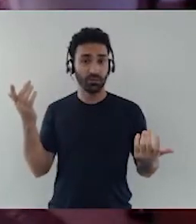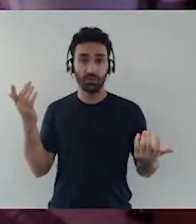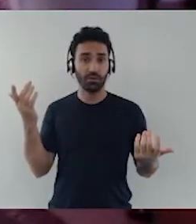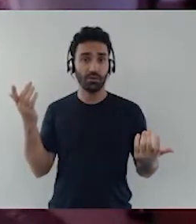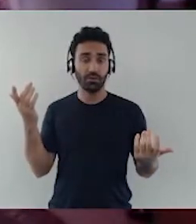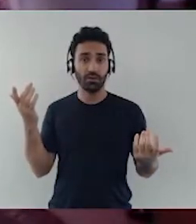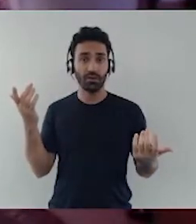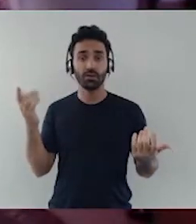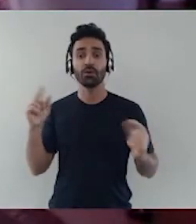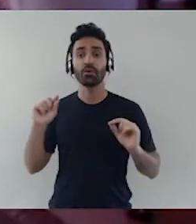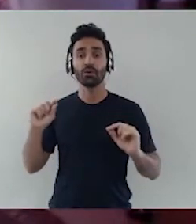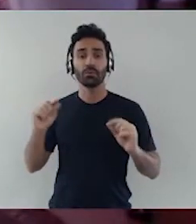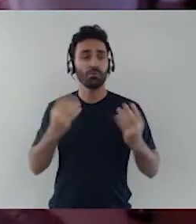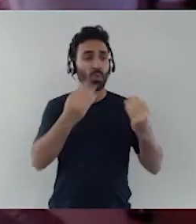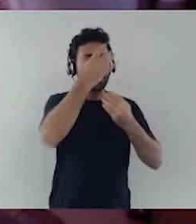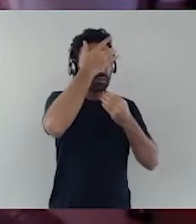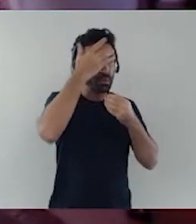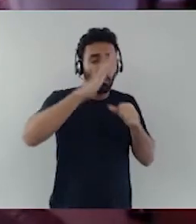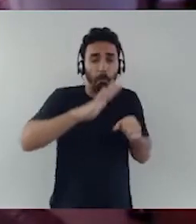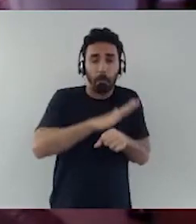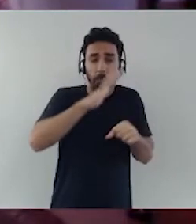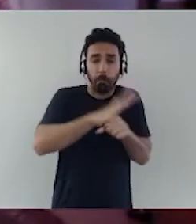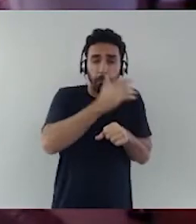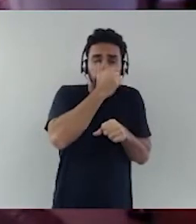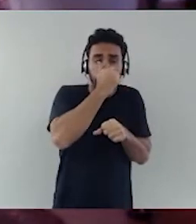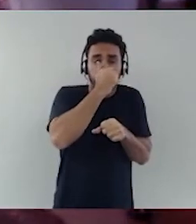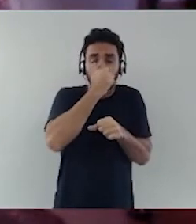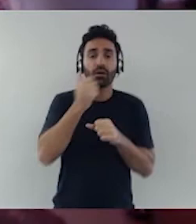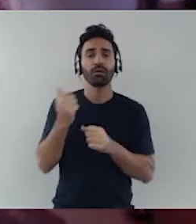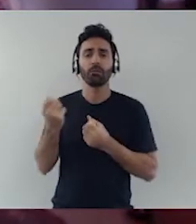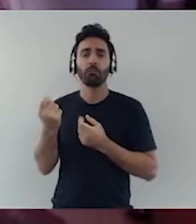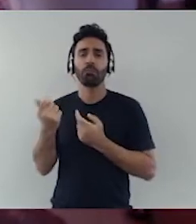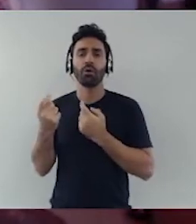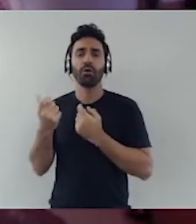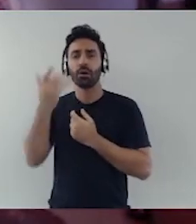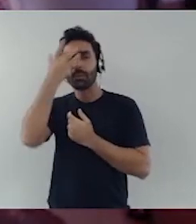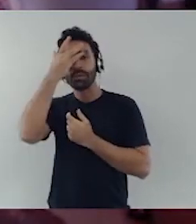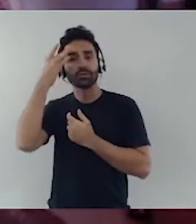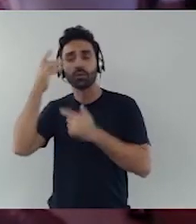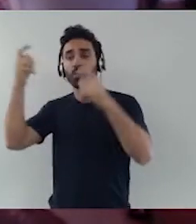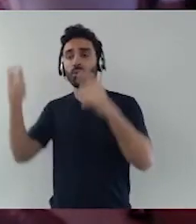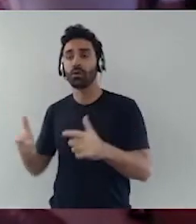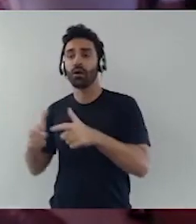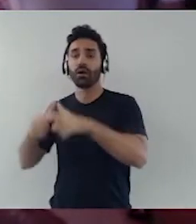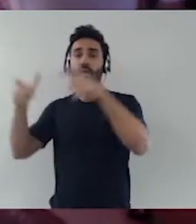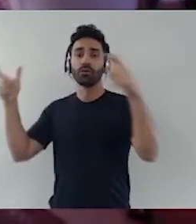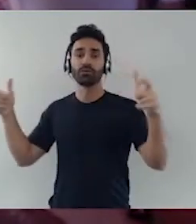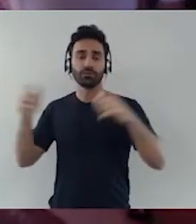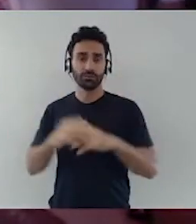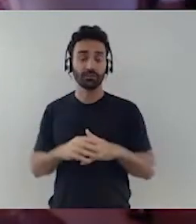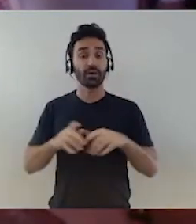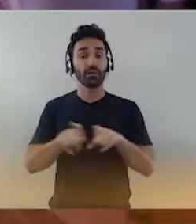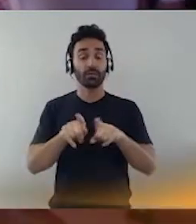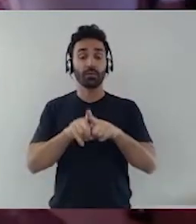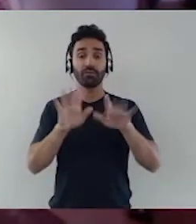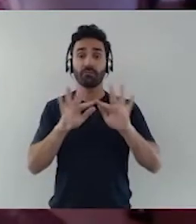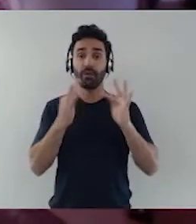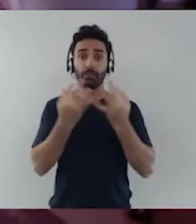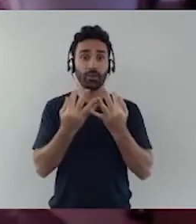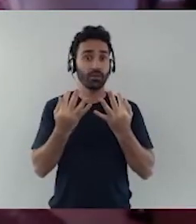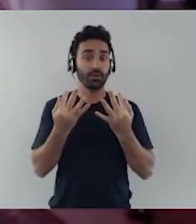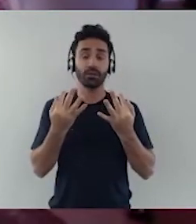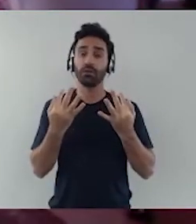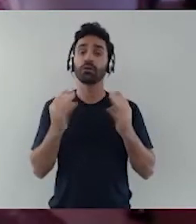enquanto muita gente divide espaços cada vez menores, e também com um número crescente de famílias vivendo